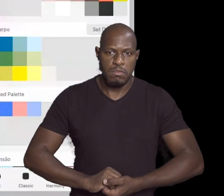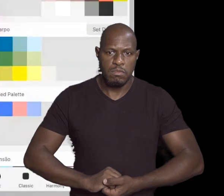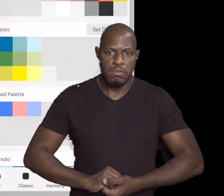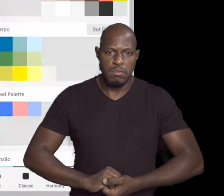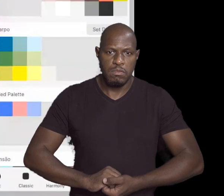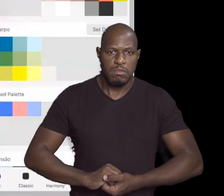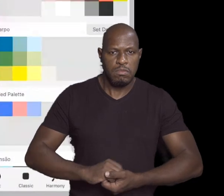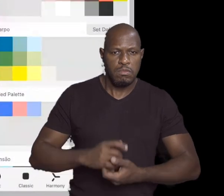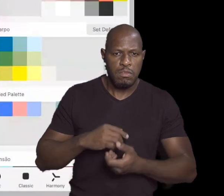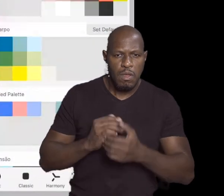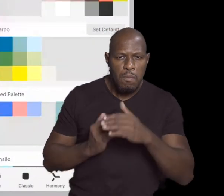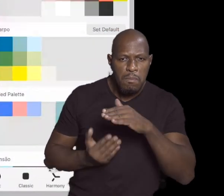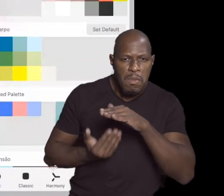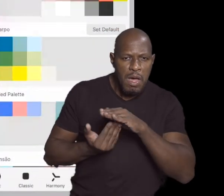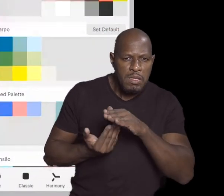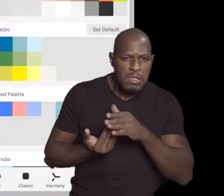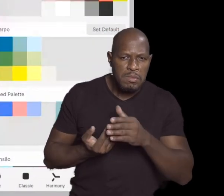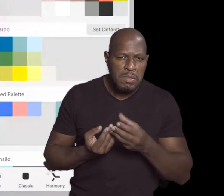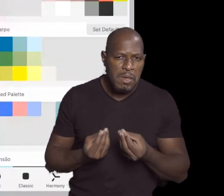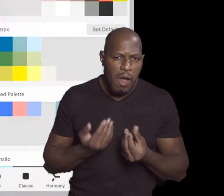Fazer uma máscara.